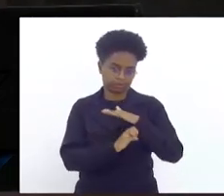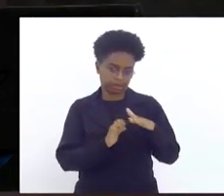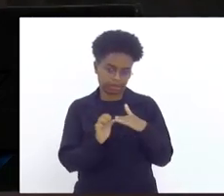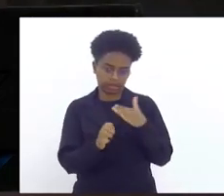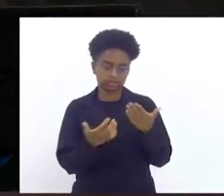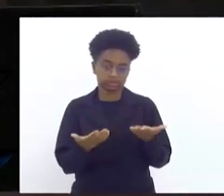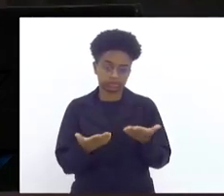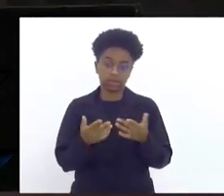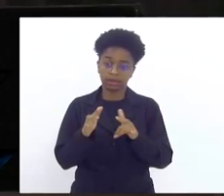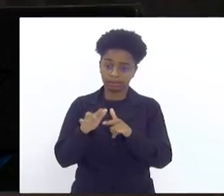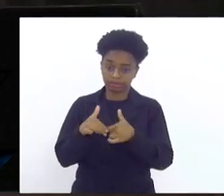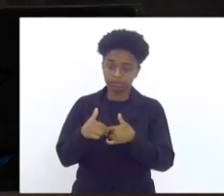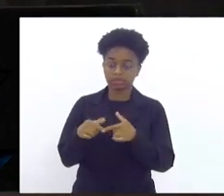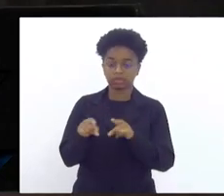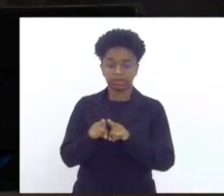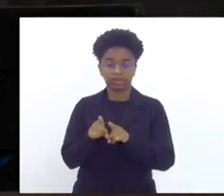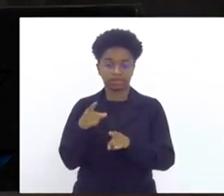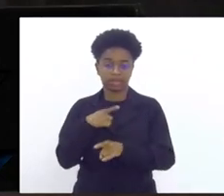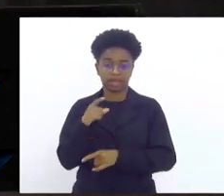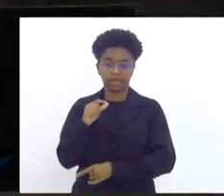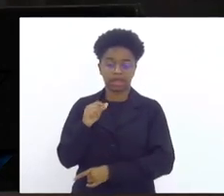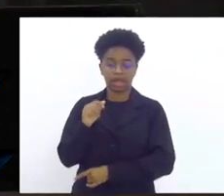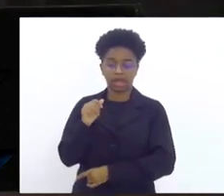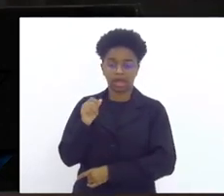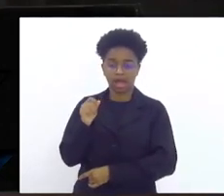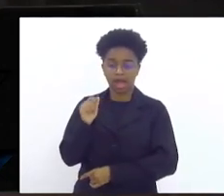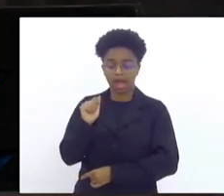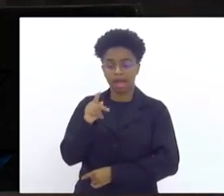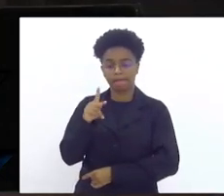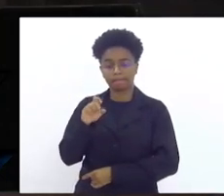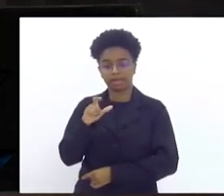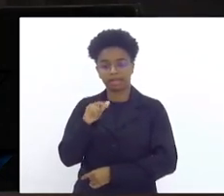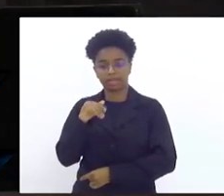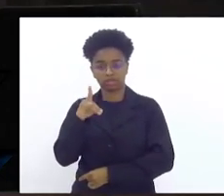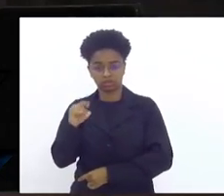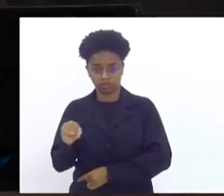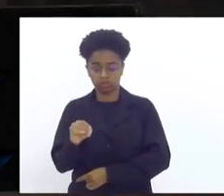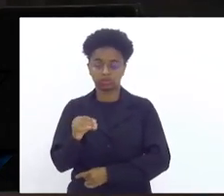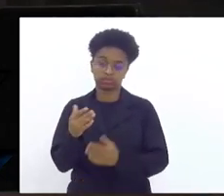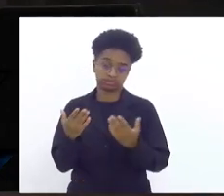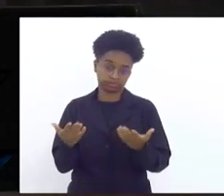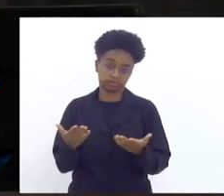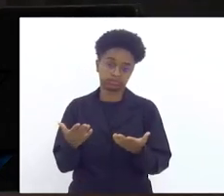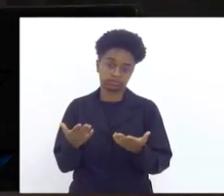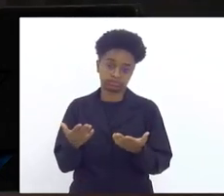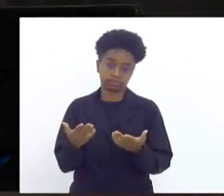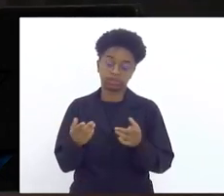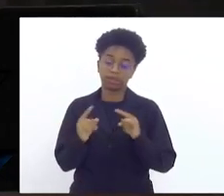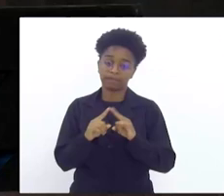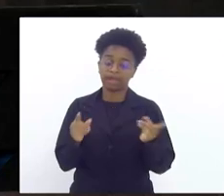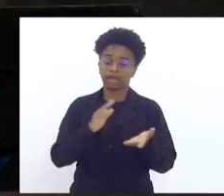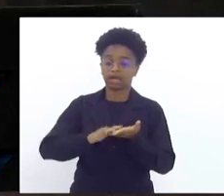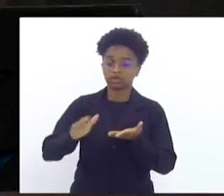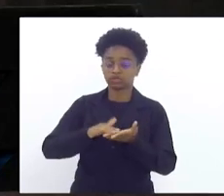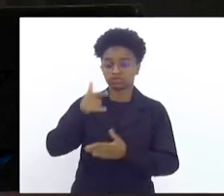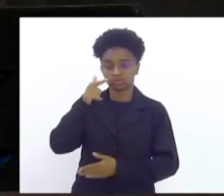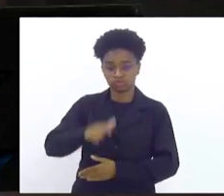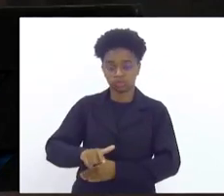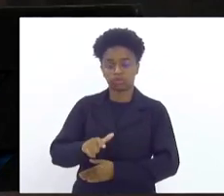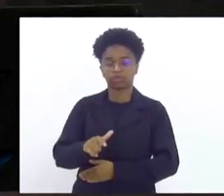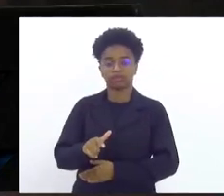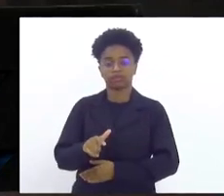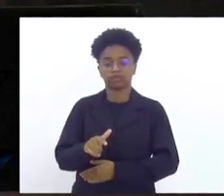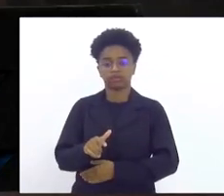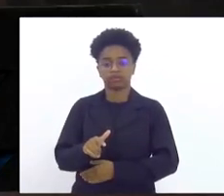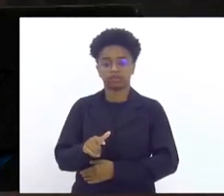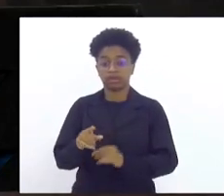é à toa que ele rendeu inclusive um apelidinho é vulgo um apelido dado pelas próprias construtoras aí gastou pela segunda vez